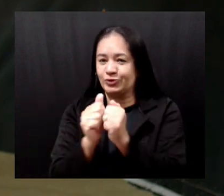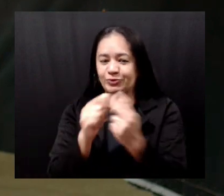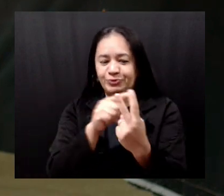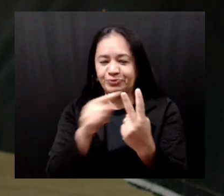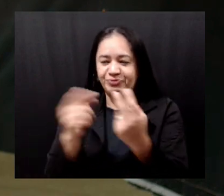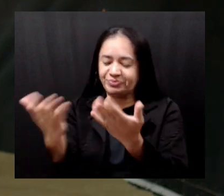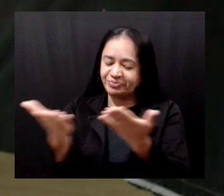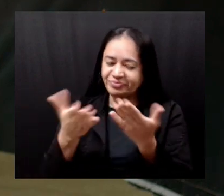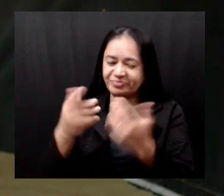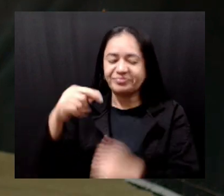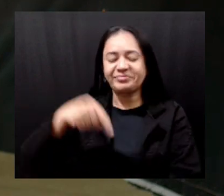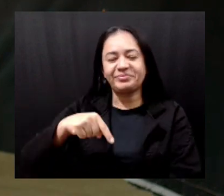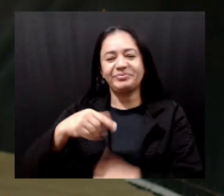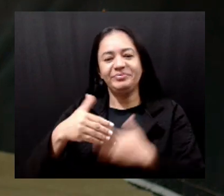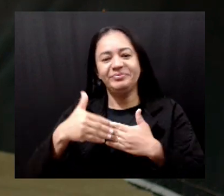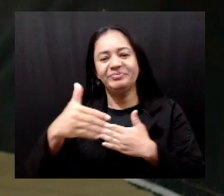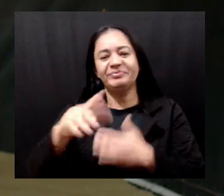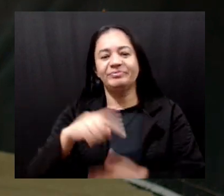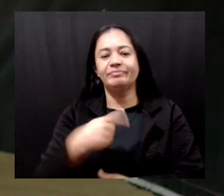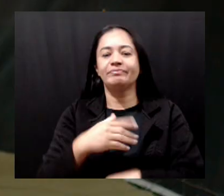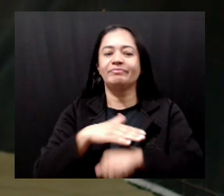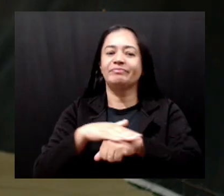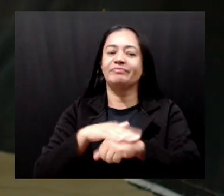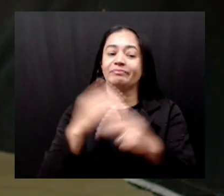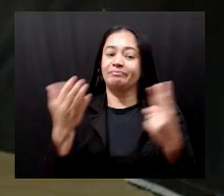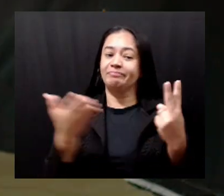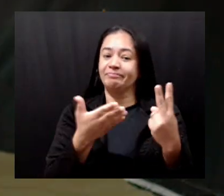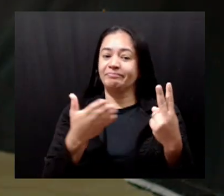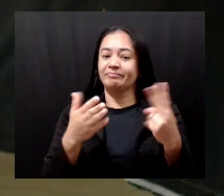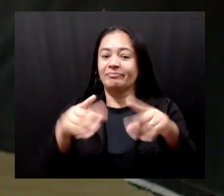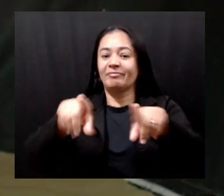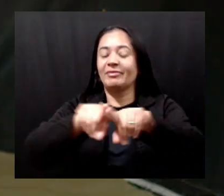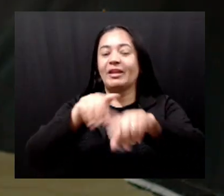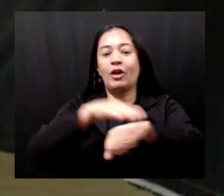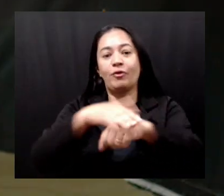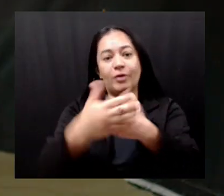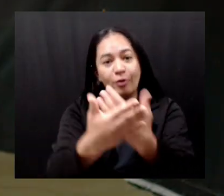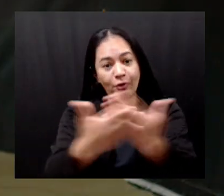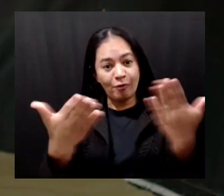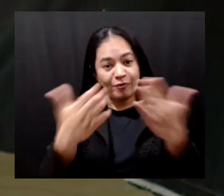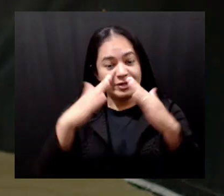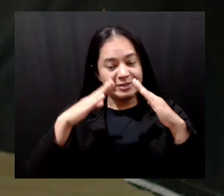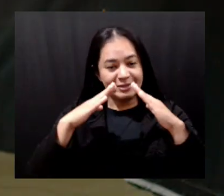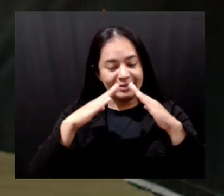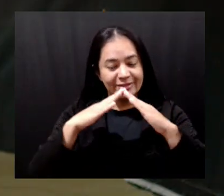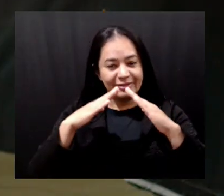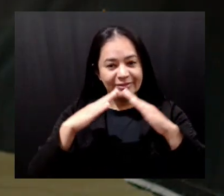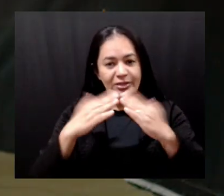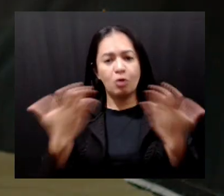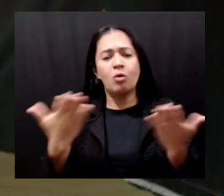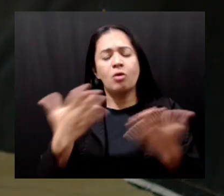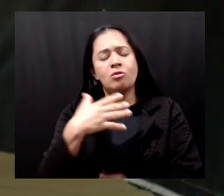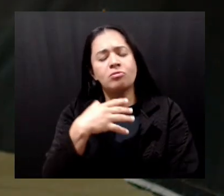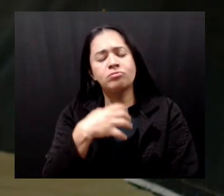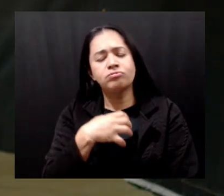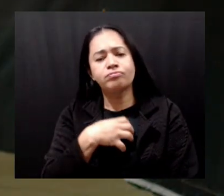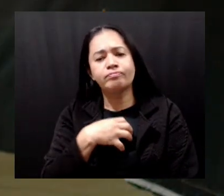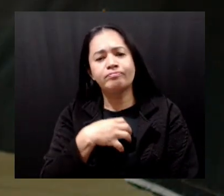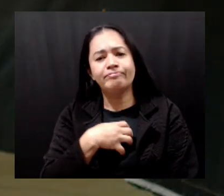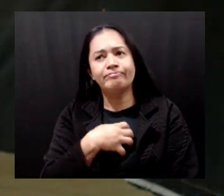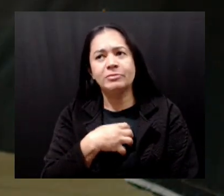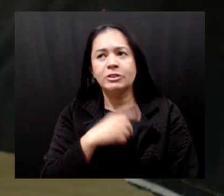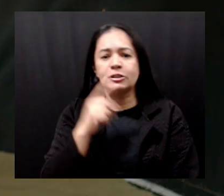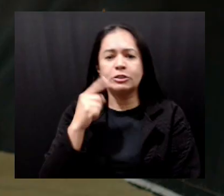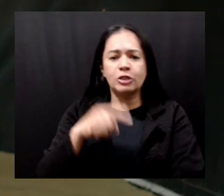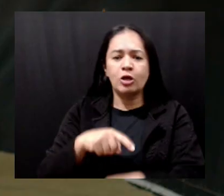a gente conversa com elas e gostaríamos também de conversar com você que está aí do outro lado. Qual o sentimento que você tem quando vê notícias,